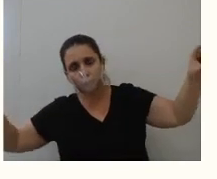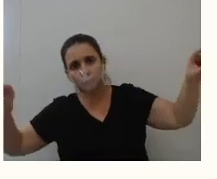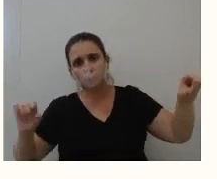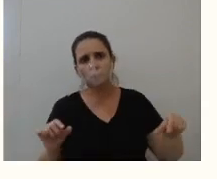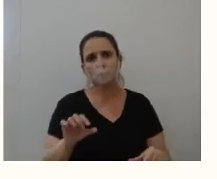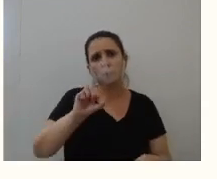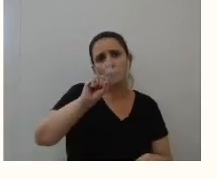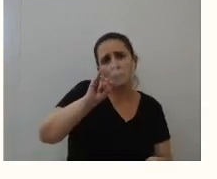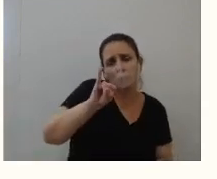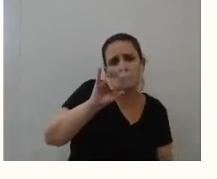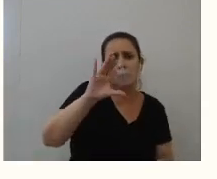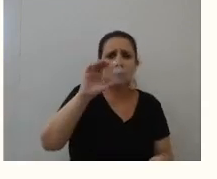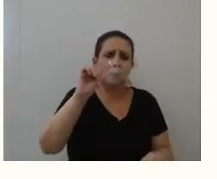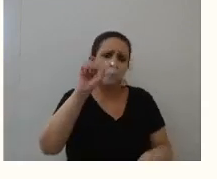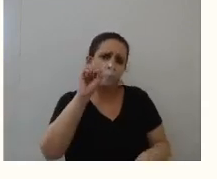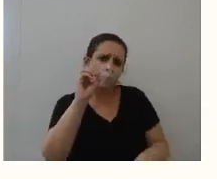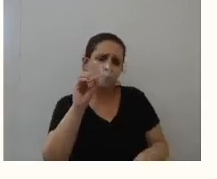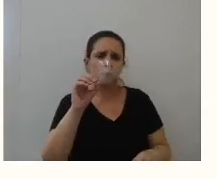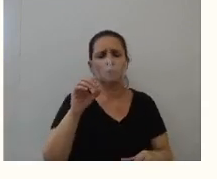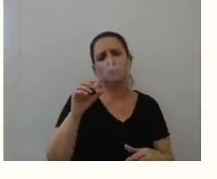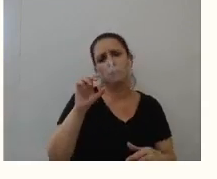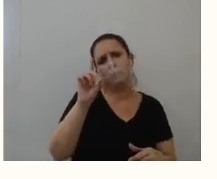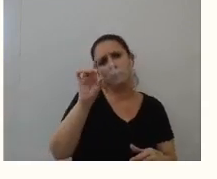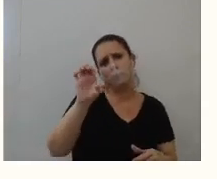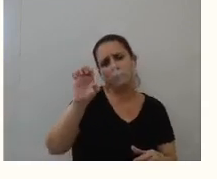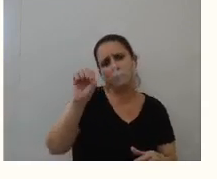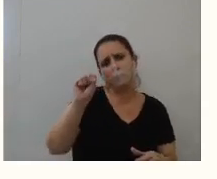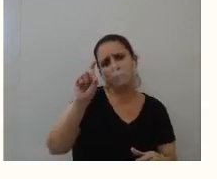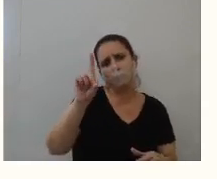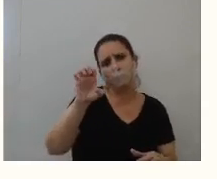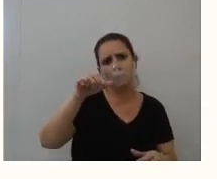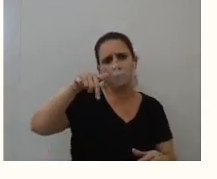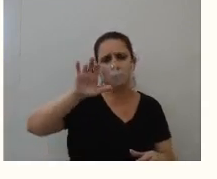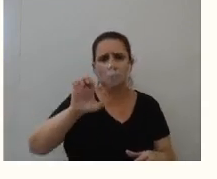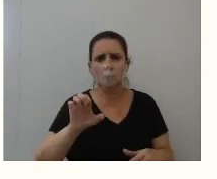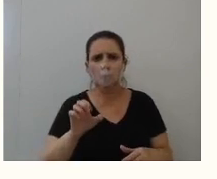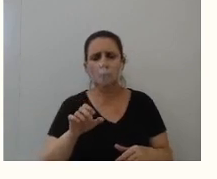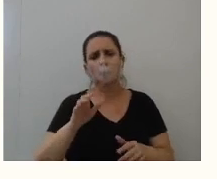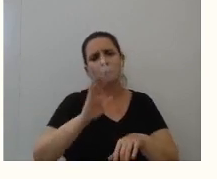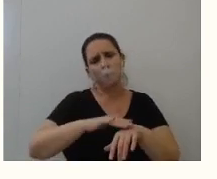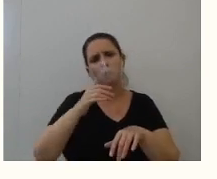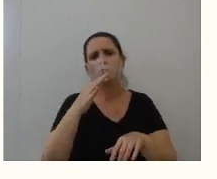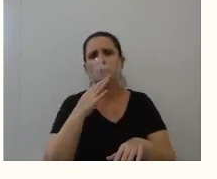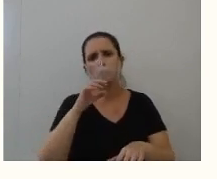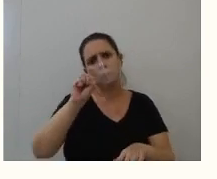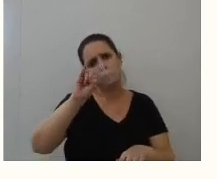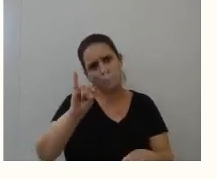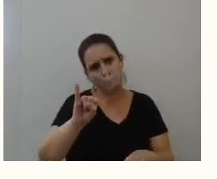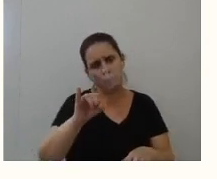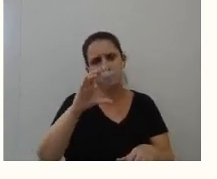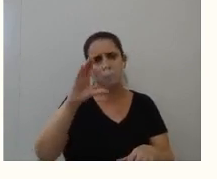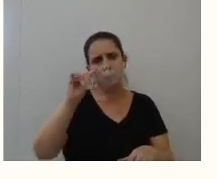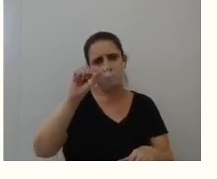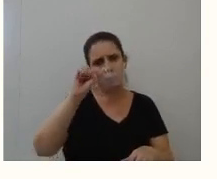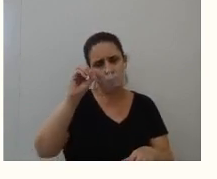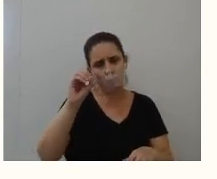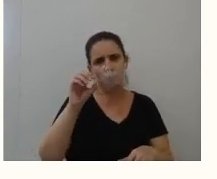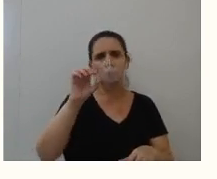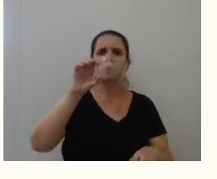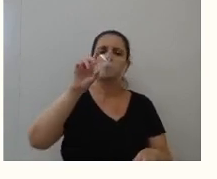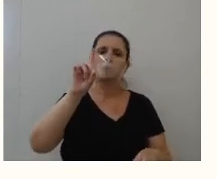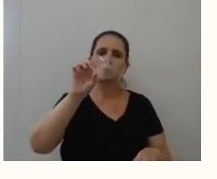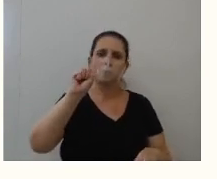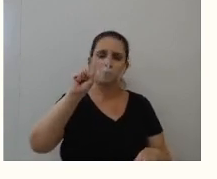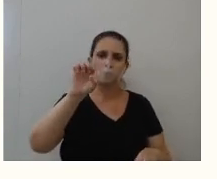hipótese. Se, caso, contanto que, desde que, salvo que. As mais conhecidas são se, caso e desde que,